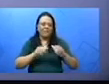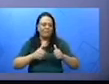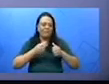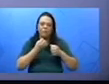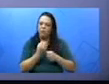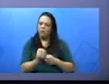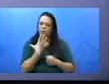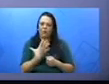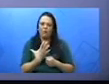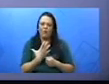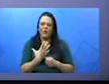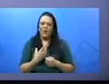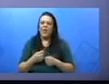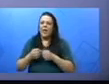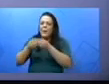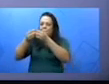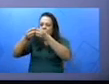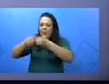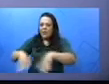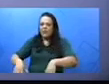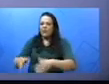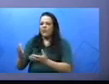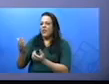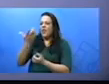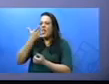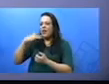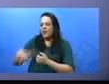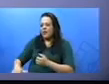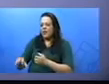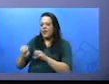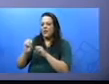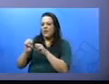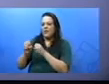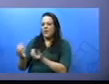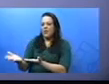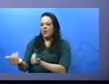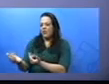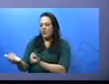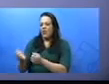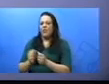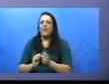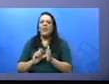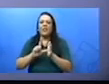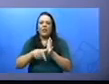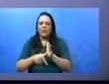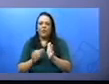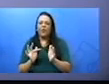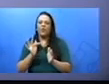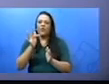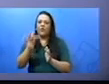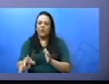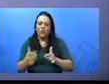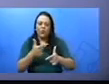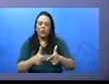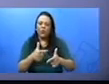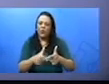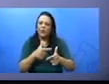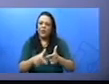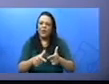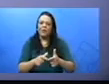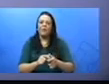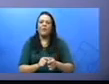em consequência, depara-se com limitações significativas na formação da